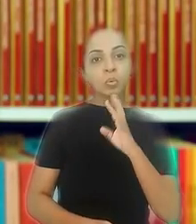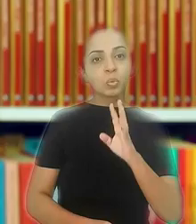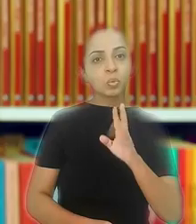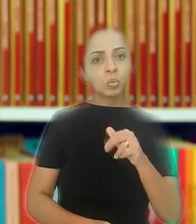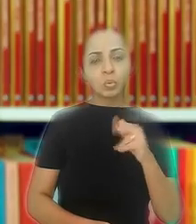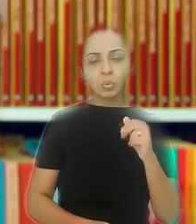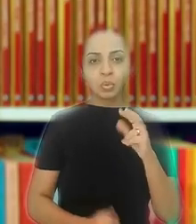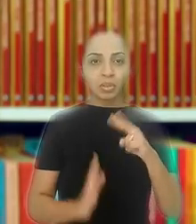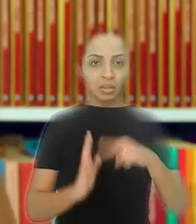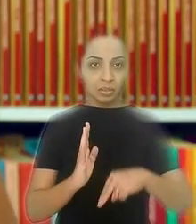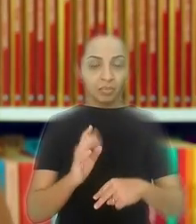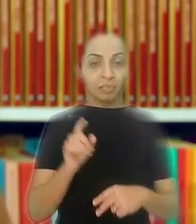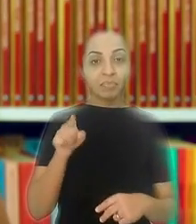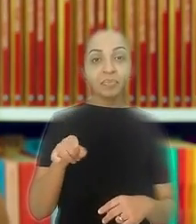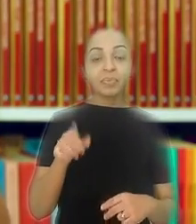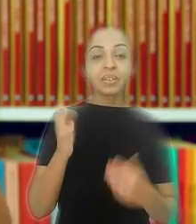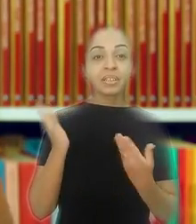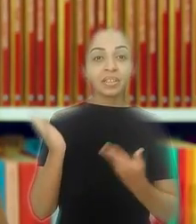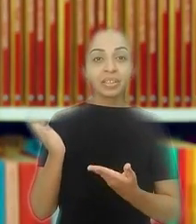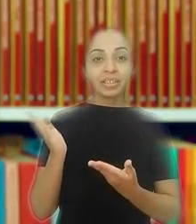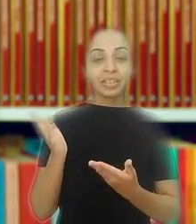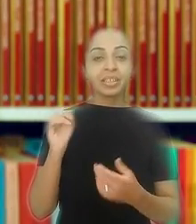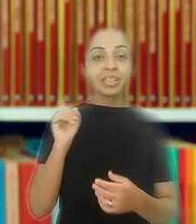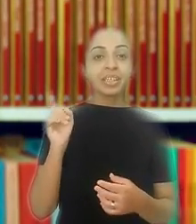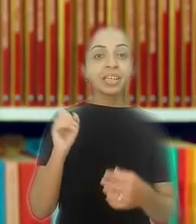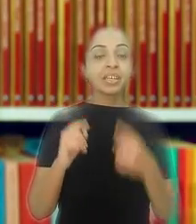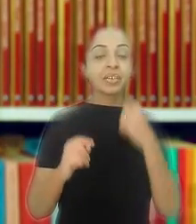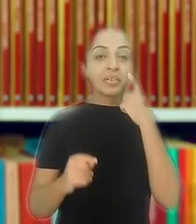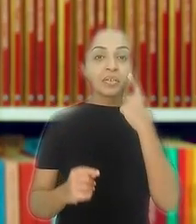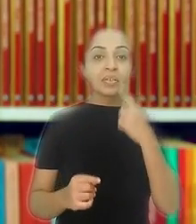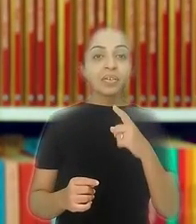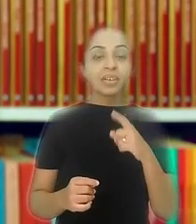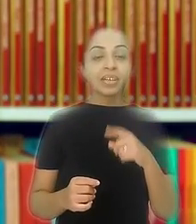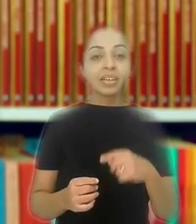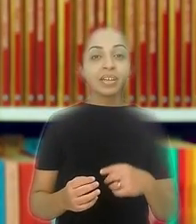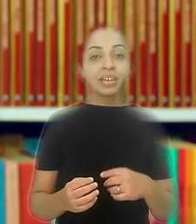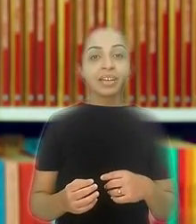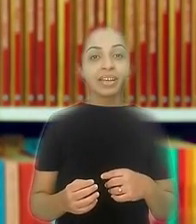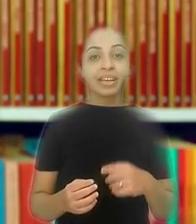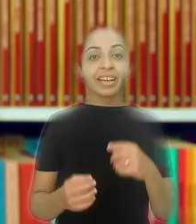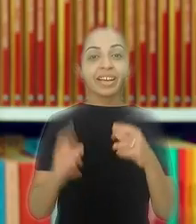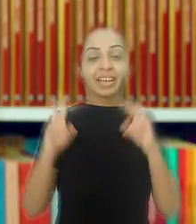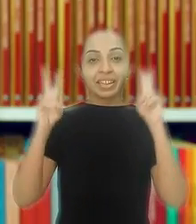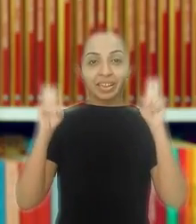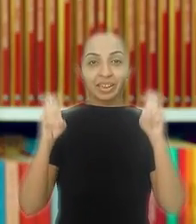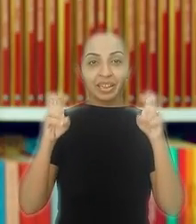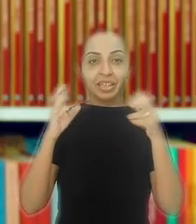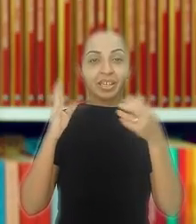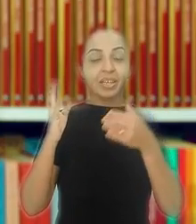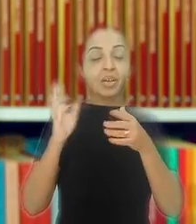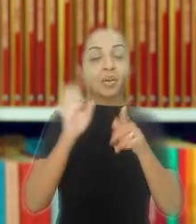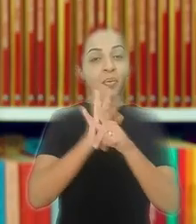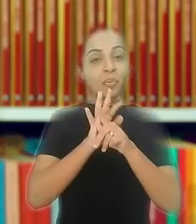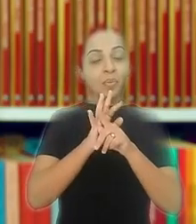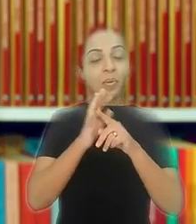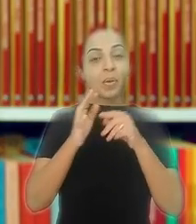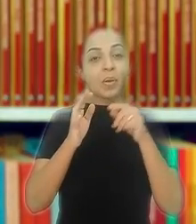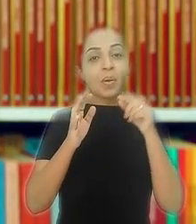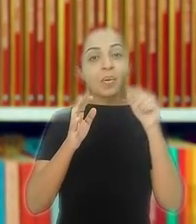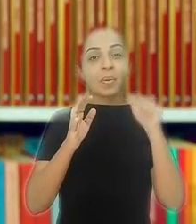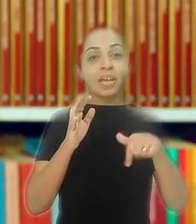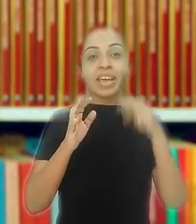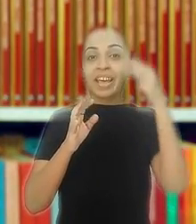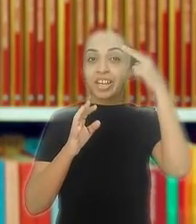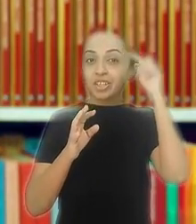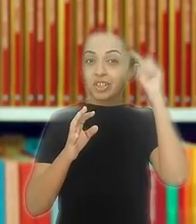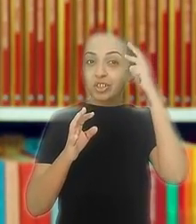tinha lido esse ilustrador aqui o Daniel Klaus com essa novela gráfica aqui que é como uma luva de veludo maldada em ferro